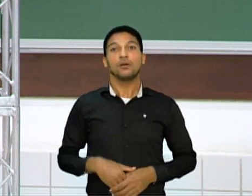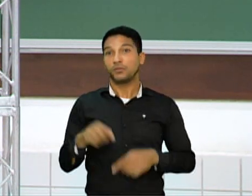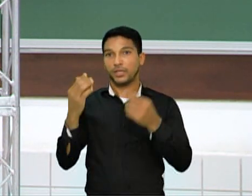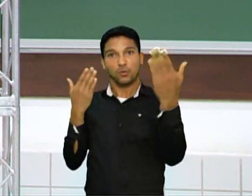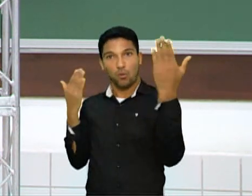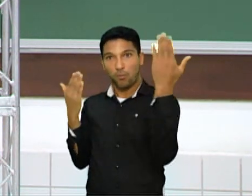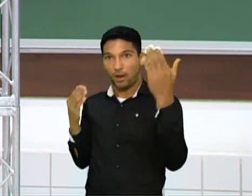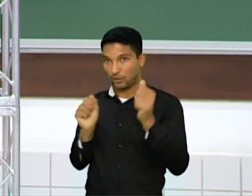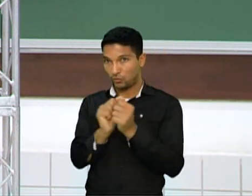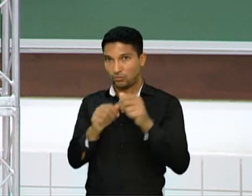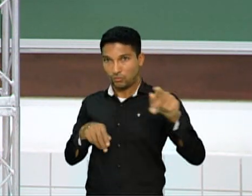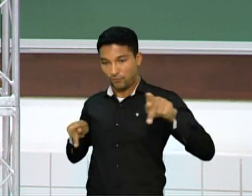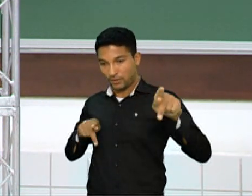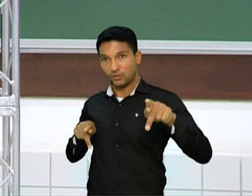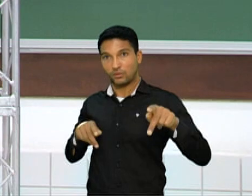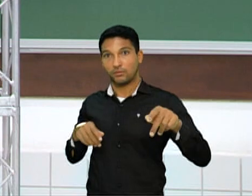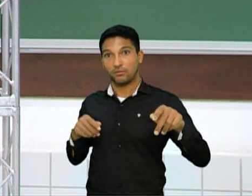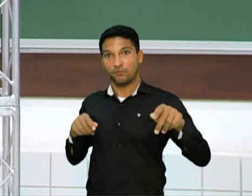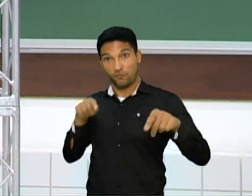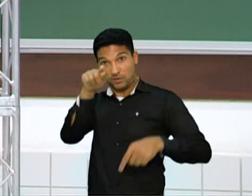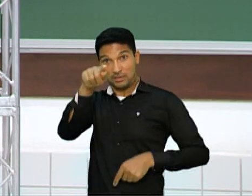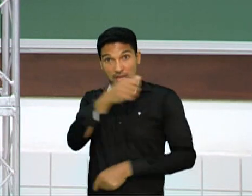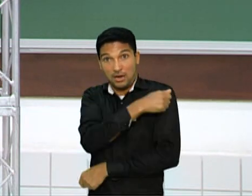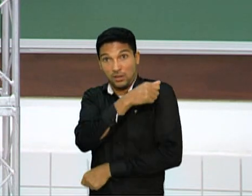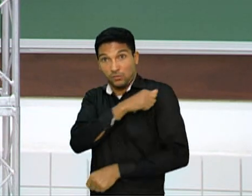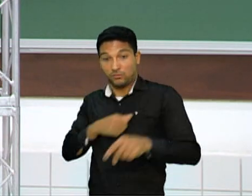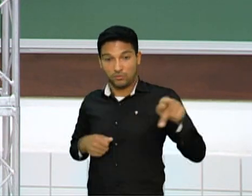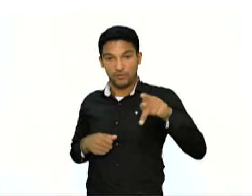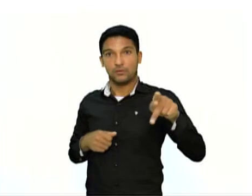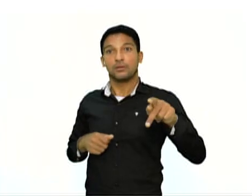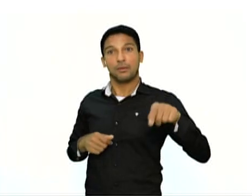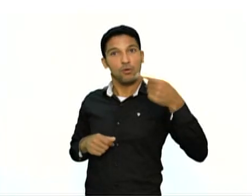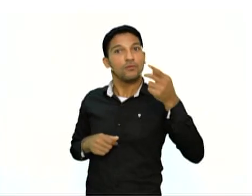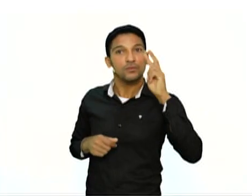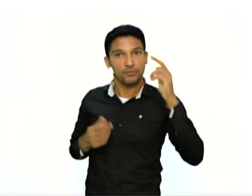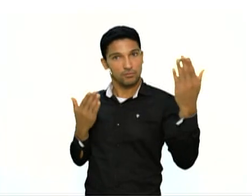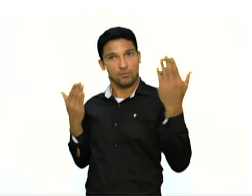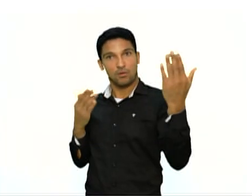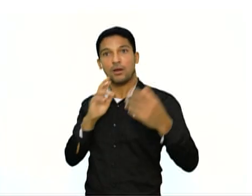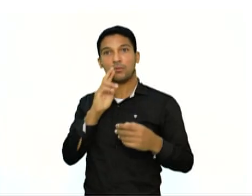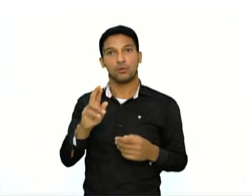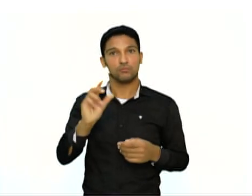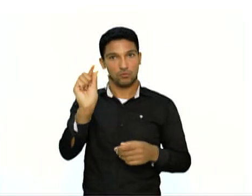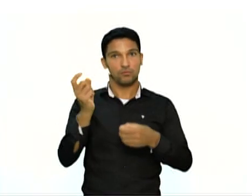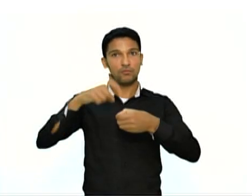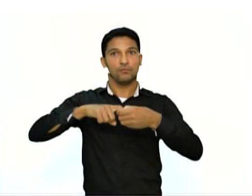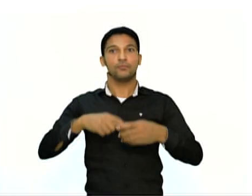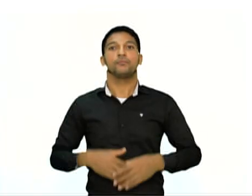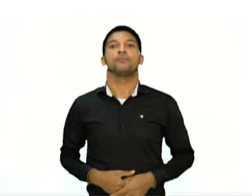está presente na sua resposta. Isso que é o mais importante. Daqui uns minutinhos eu volto com a resposta.